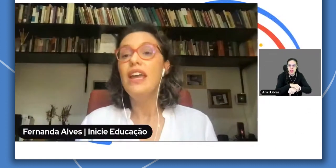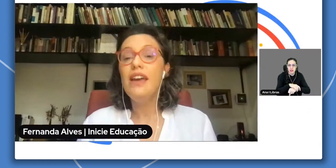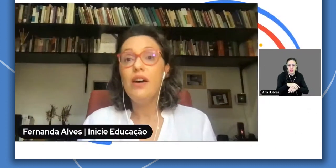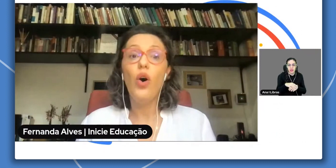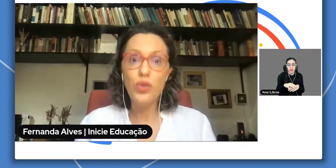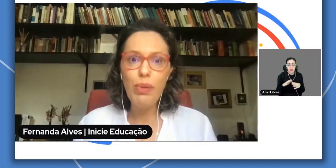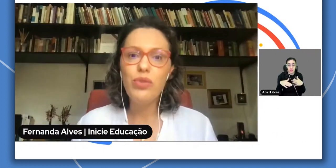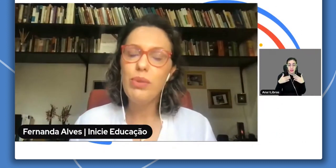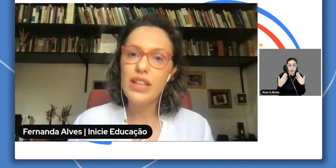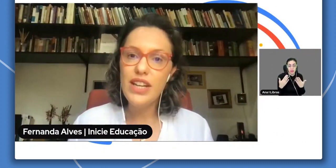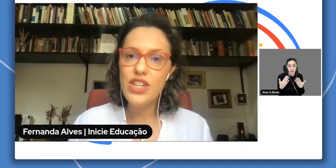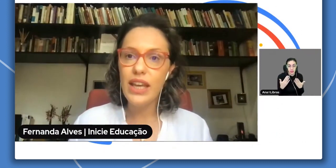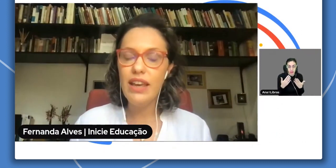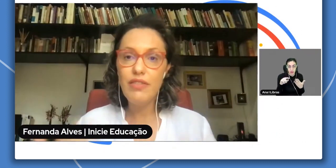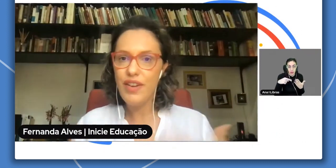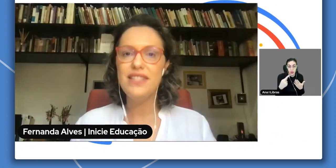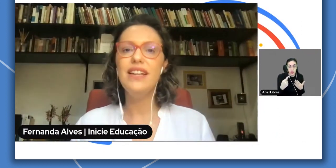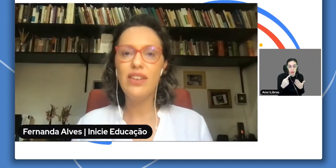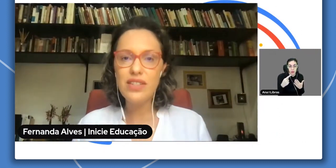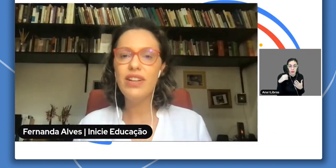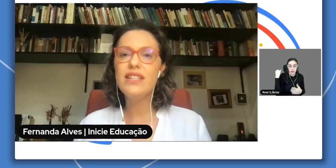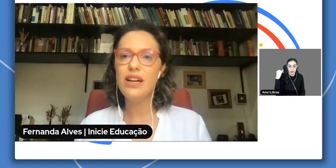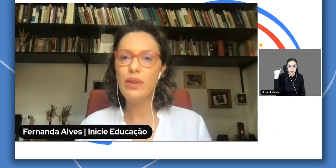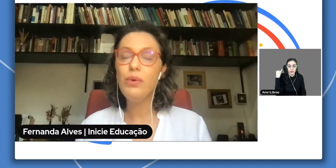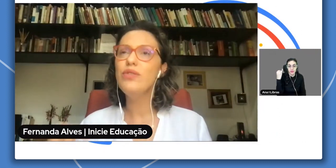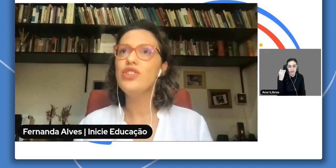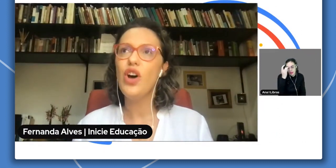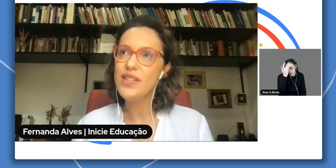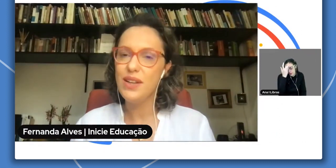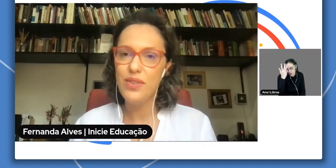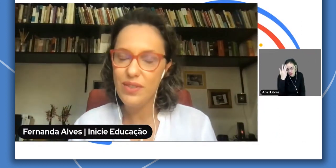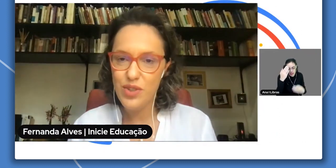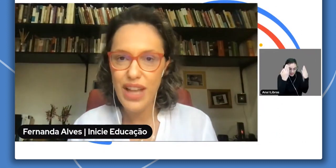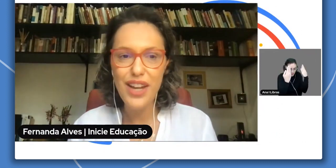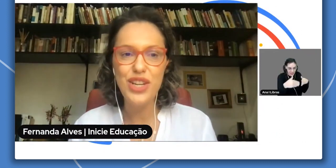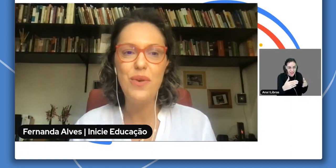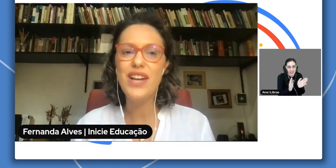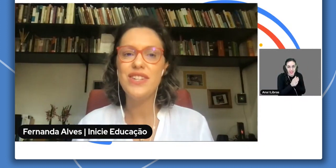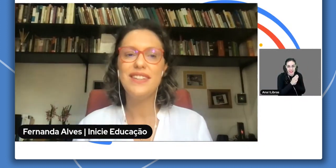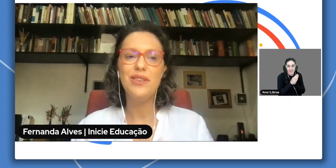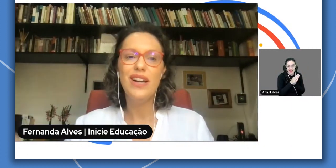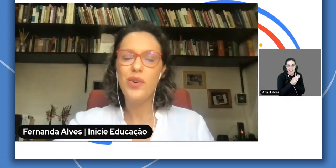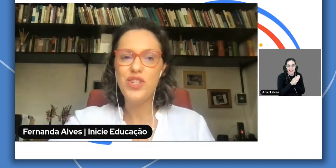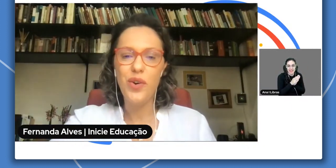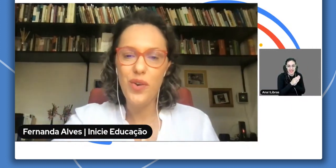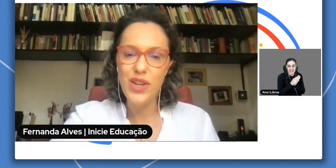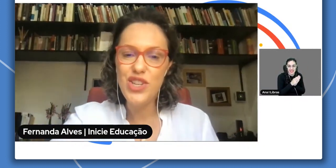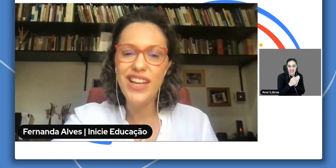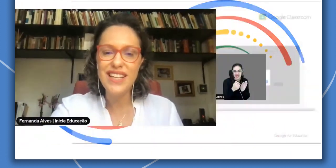E outro ponto importante é que facilita a nossa avaliação, né? Quantos de nós, sou da área de linguagens, então,